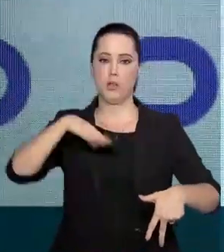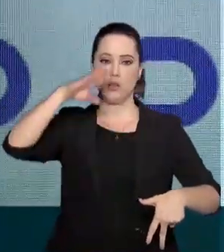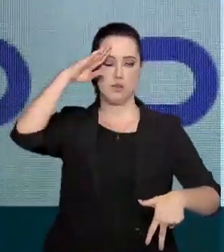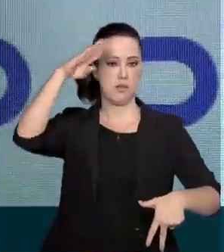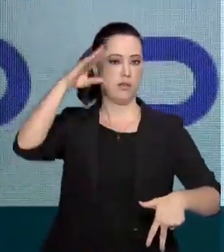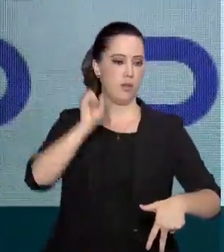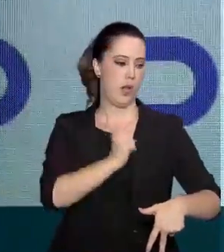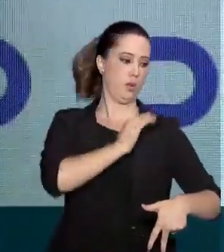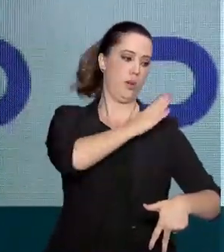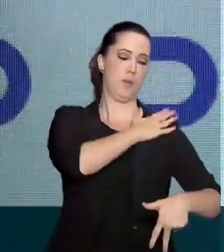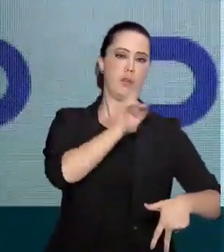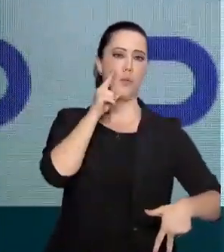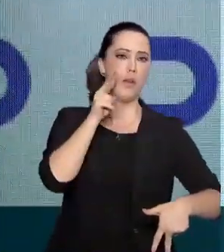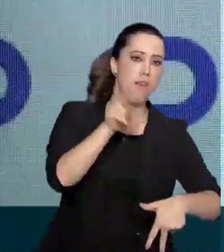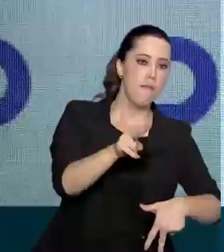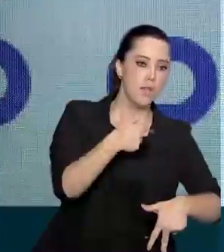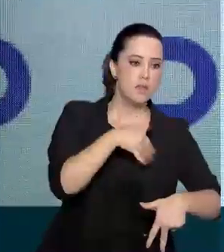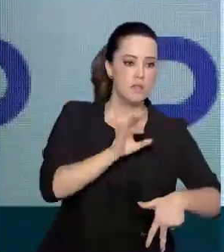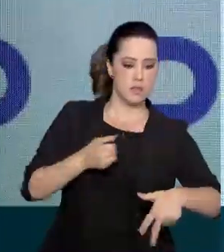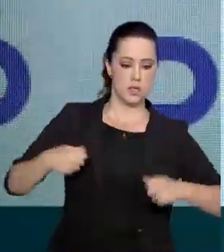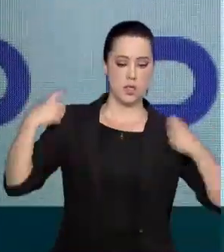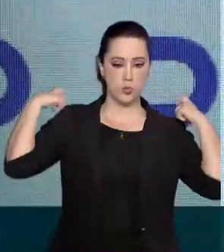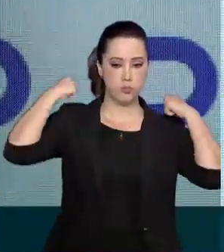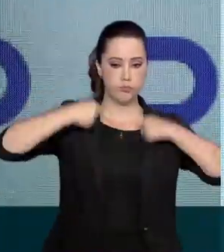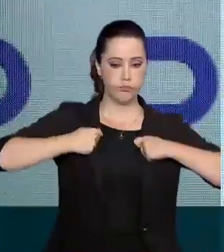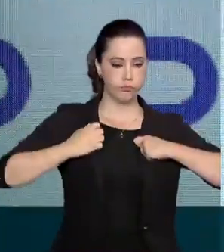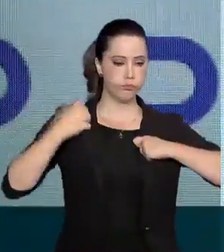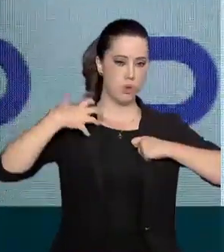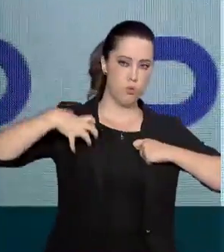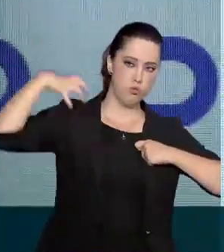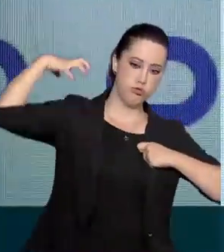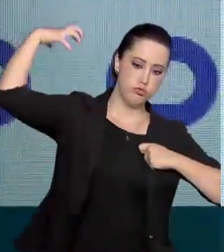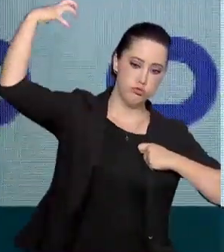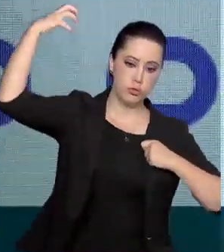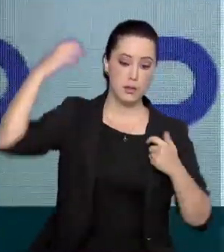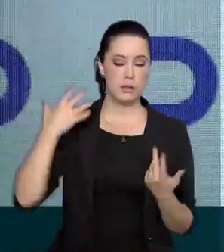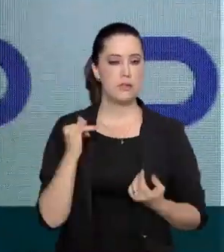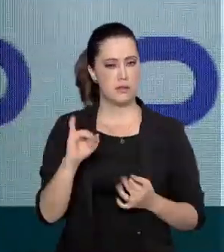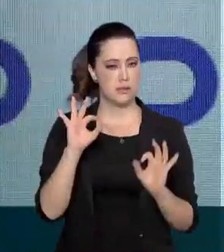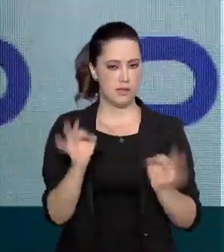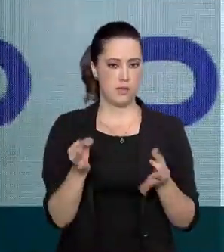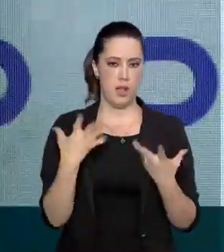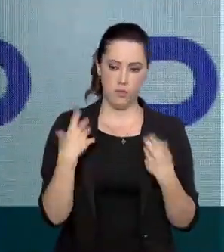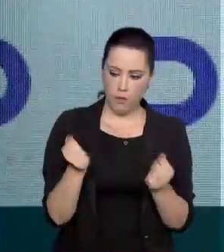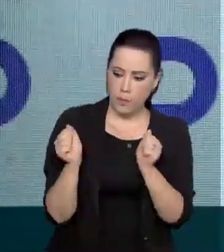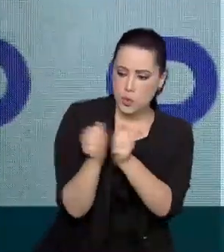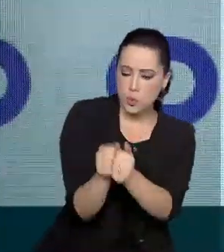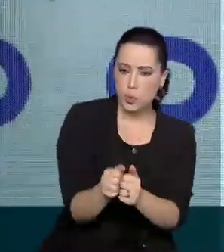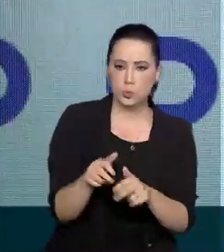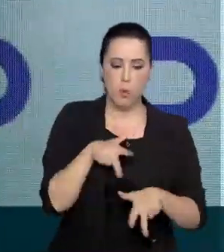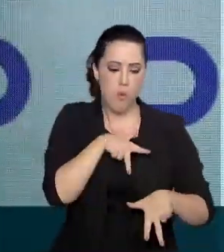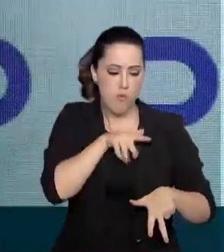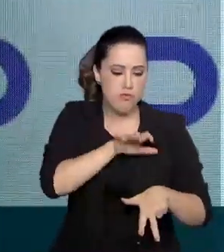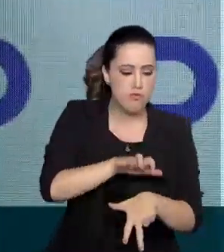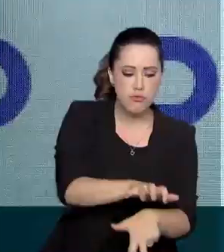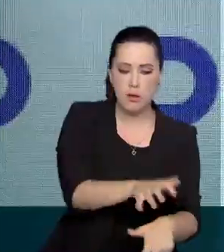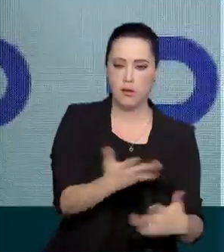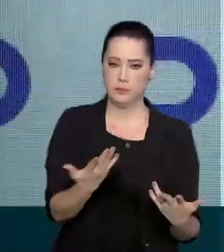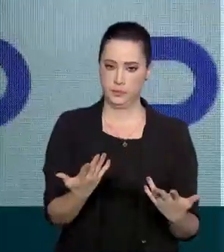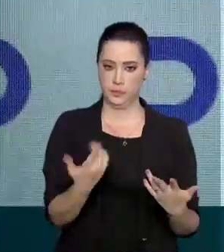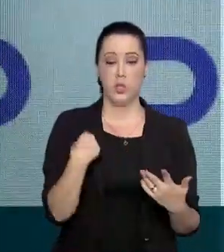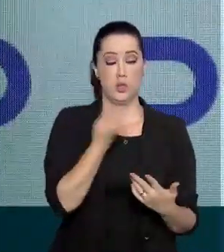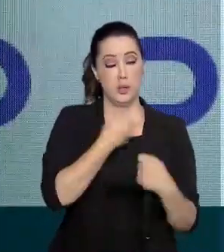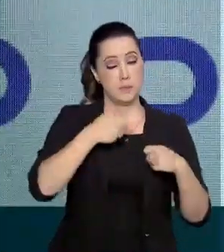que inspeciona meu equipamento aqui atrás. Vamos para o pau, vamos embora. Nós devemos acreditar no